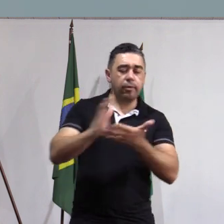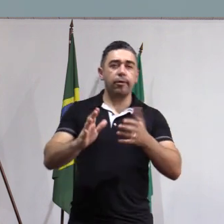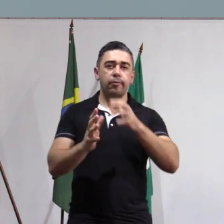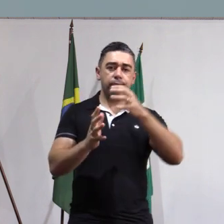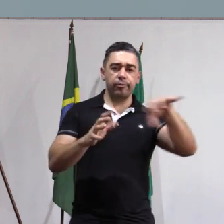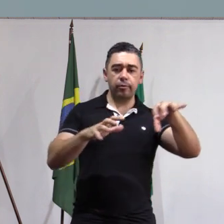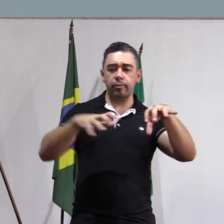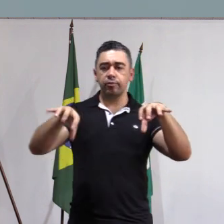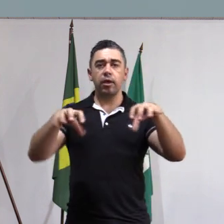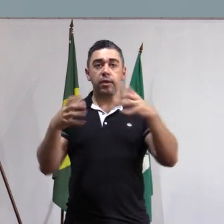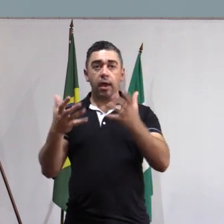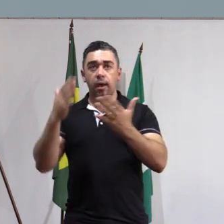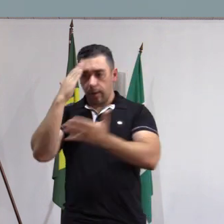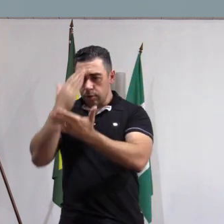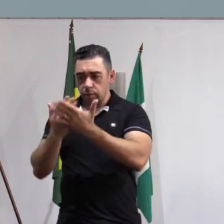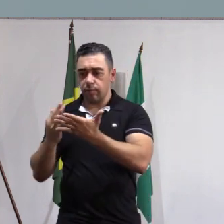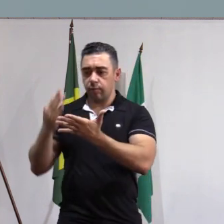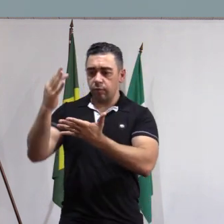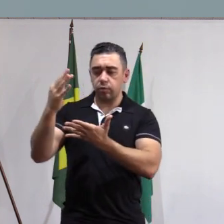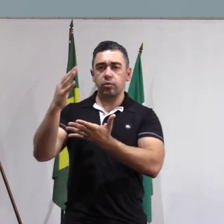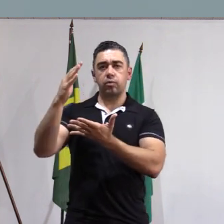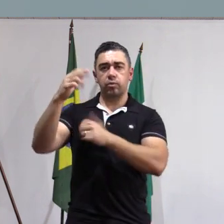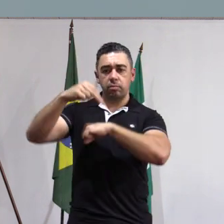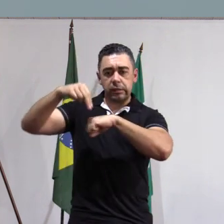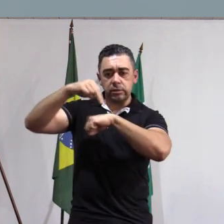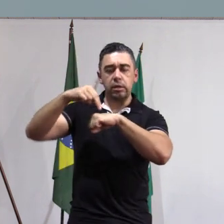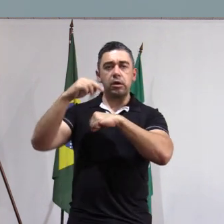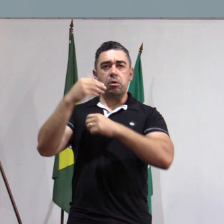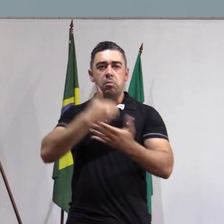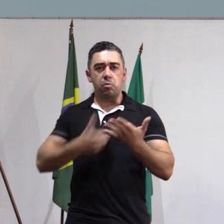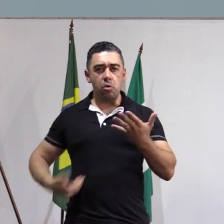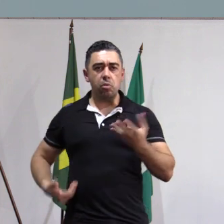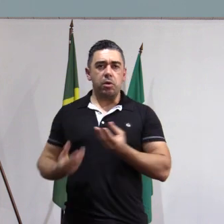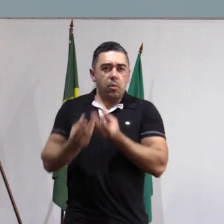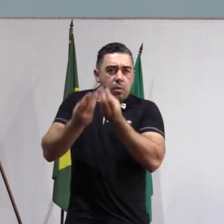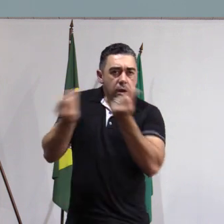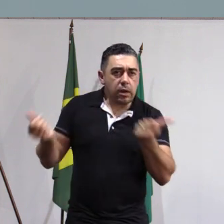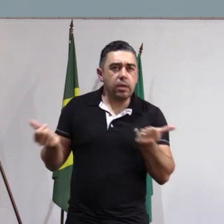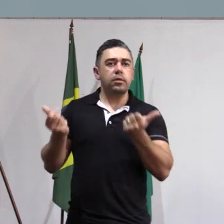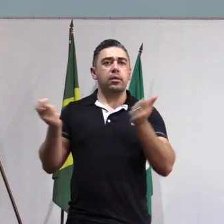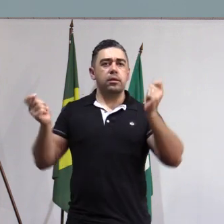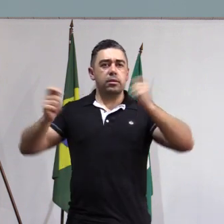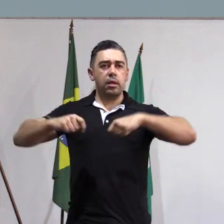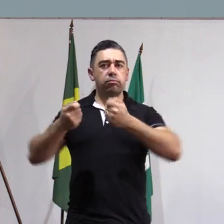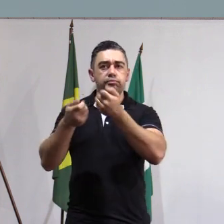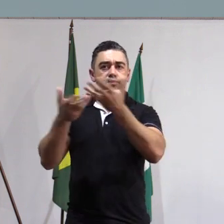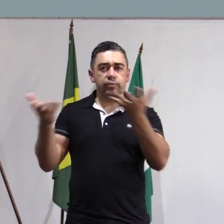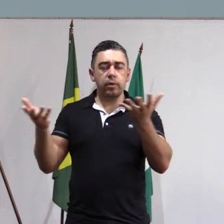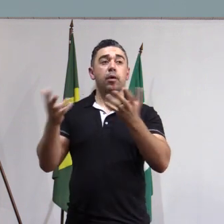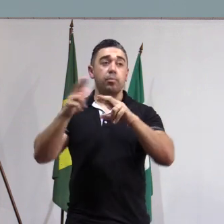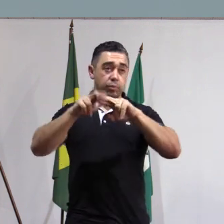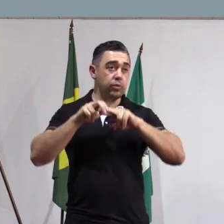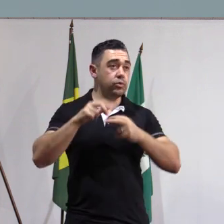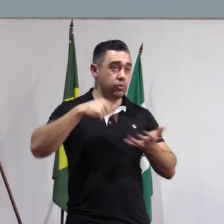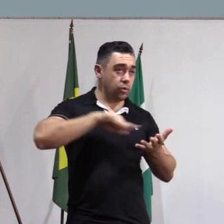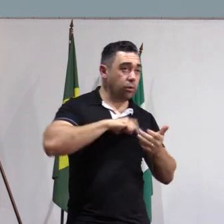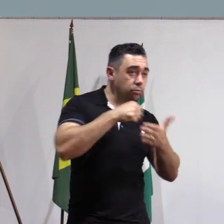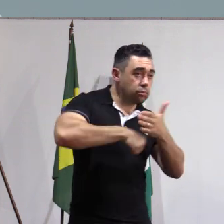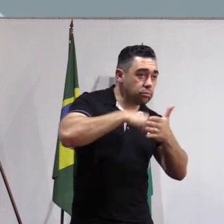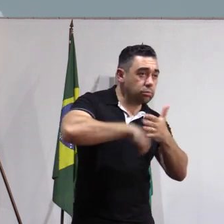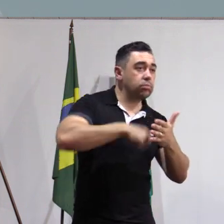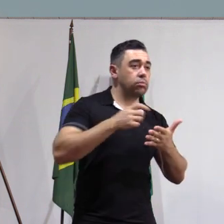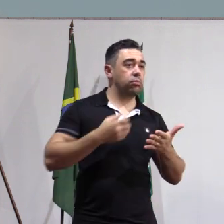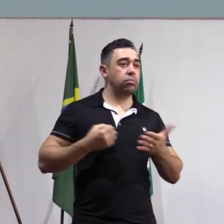no futuro de uma nação com uma universidade pública, gratuita, de qualidade, socialmente referenciada, que é por isso que nós temos brigado há muito